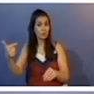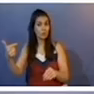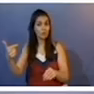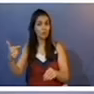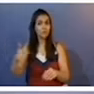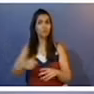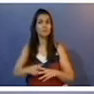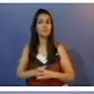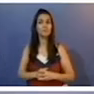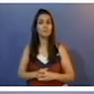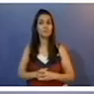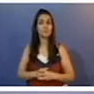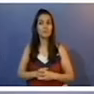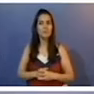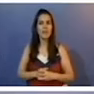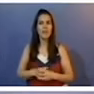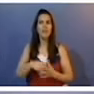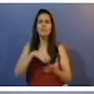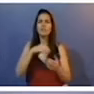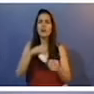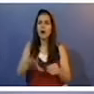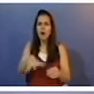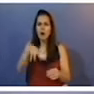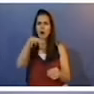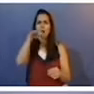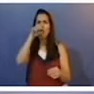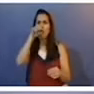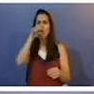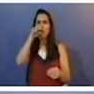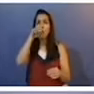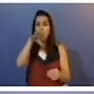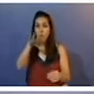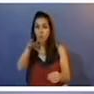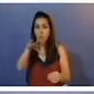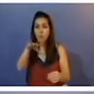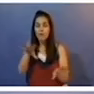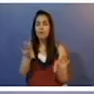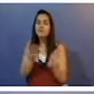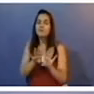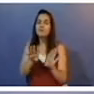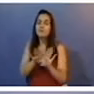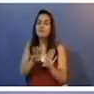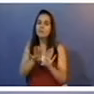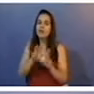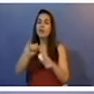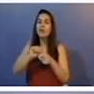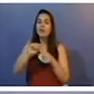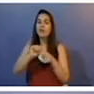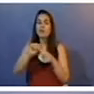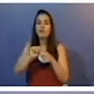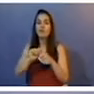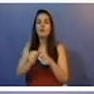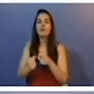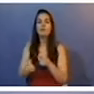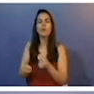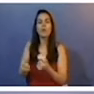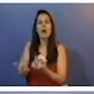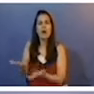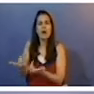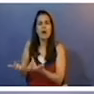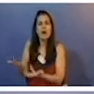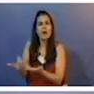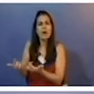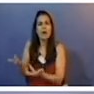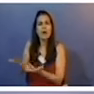de carbono, que é expelido na respiração e também produzido na queima de combustíveis fósseis e